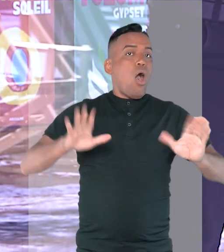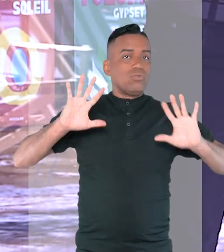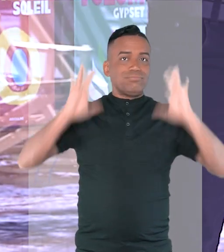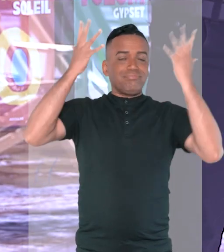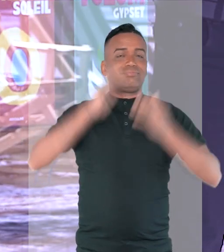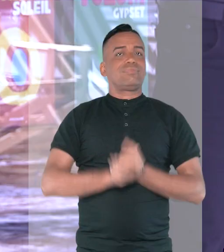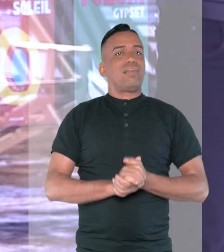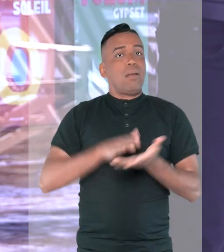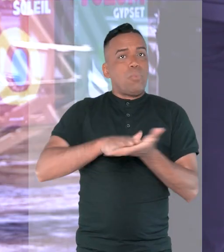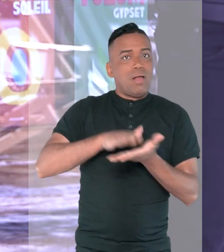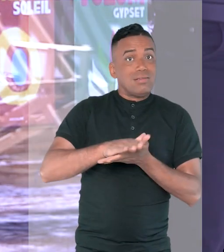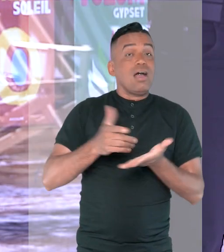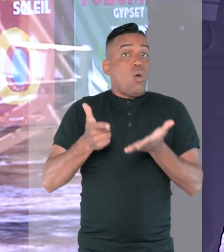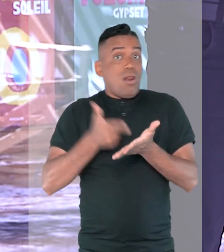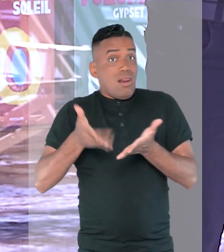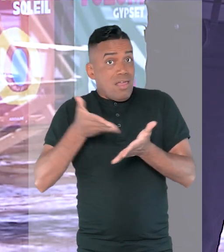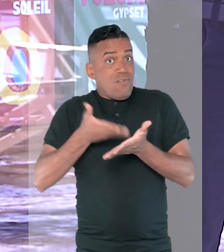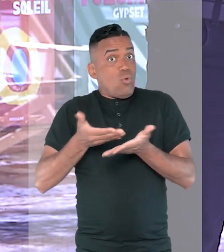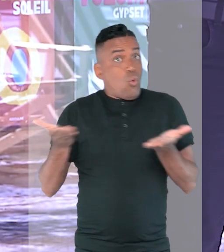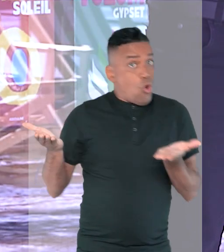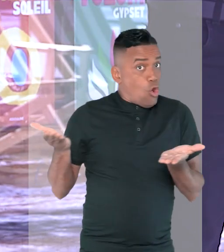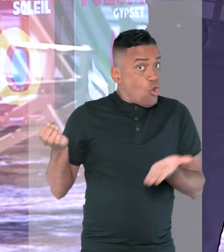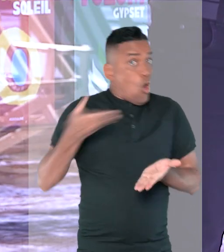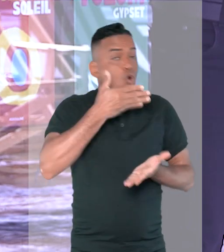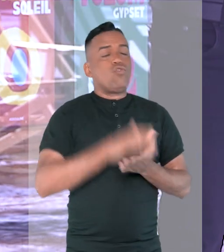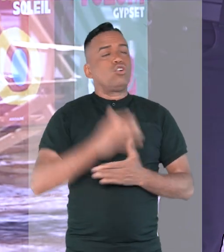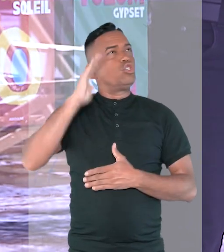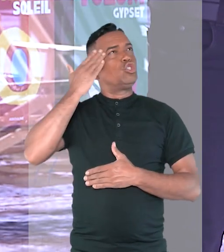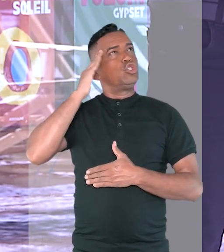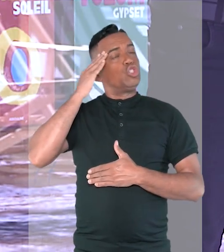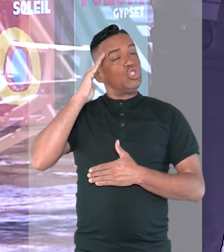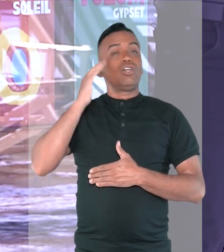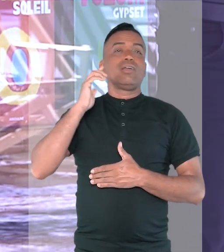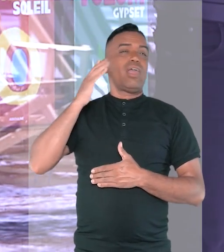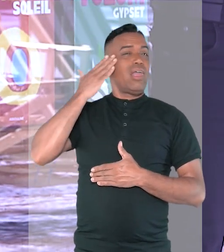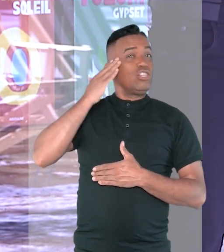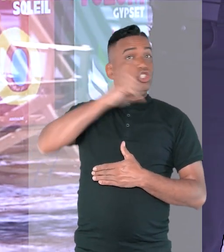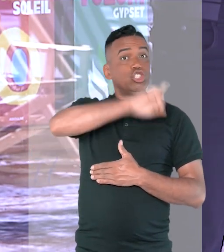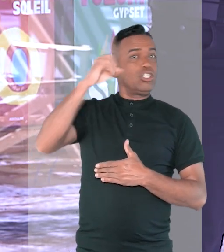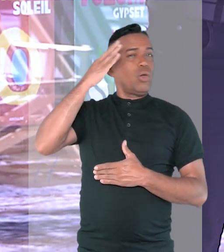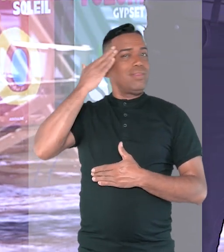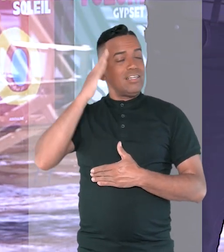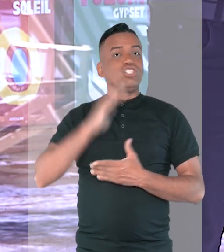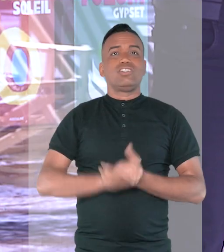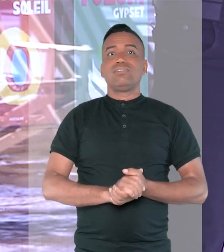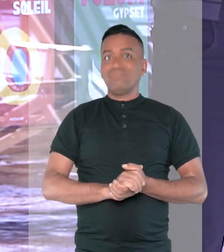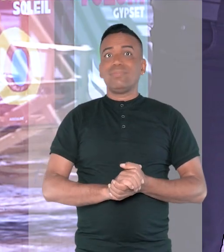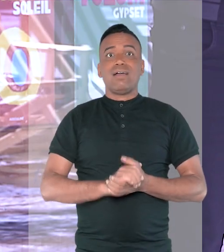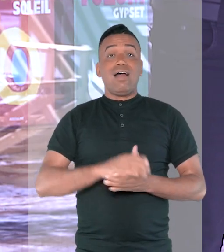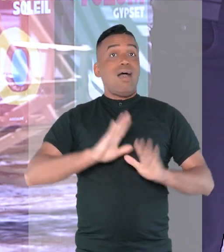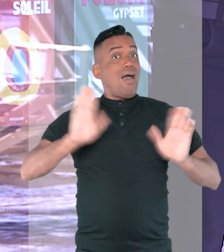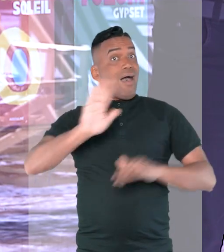evento. Sofia fará o lançamento do seu livro mais recente, O Dia em que Eu Entendi o Adeus.